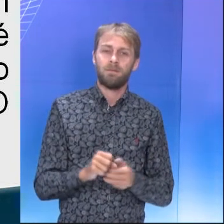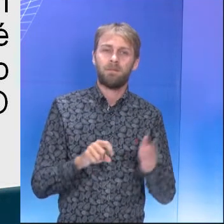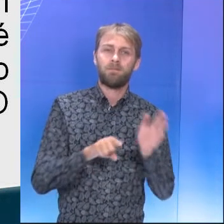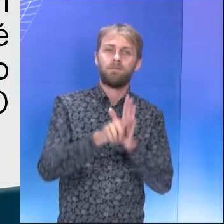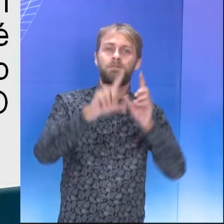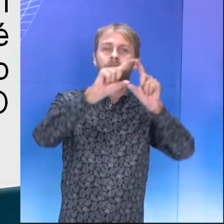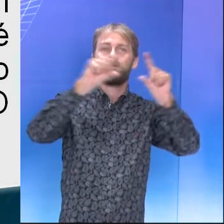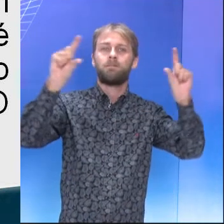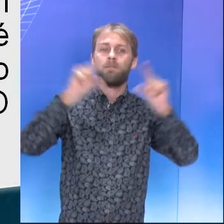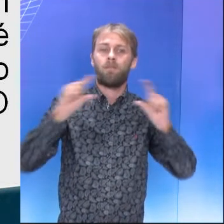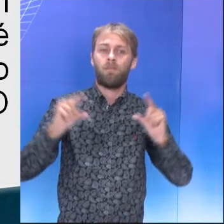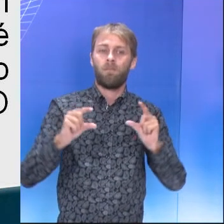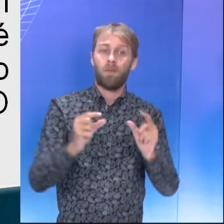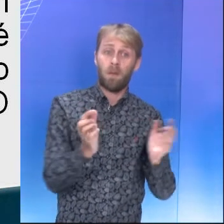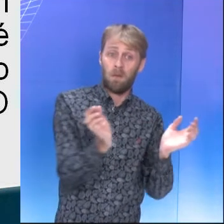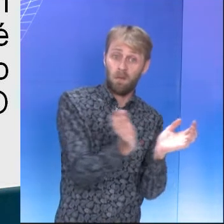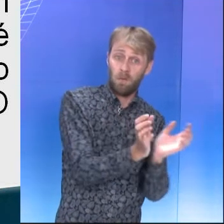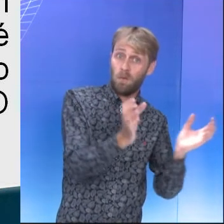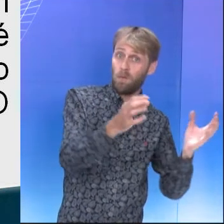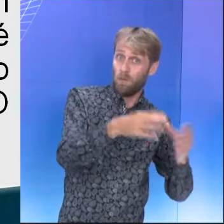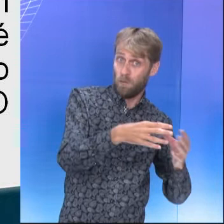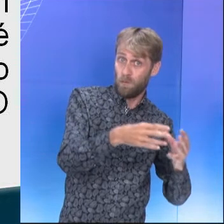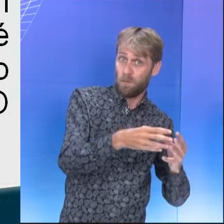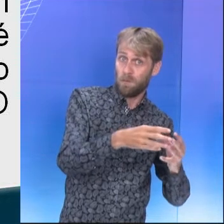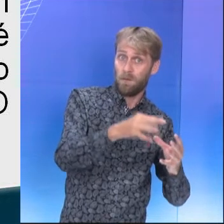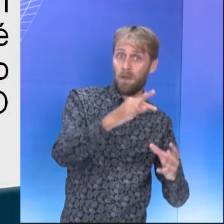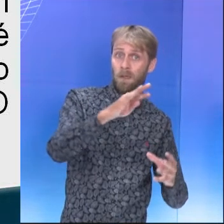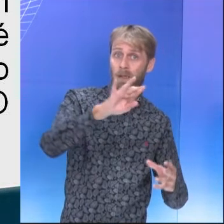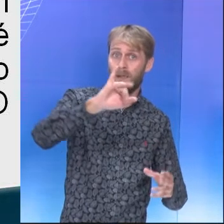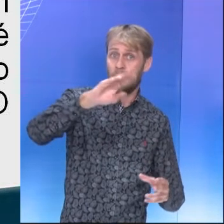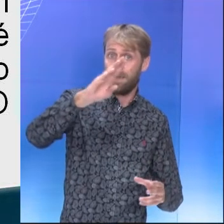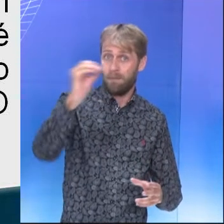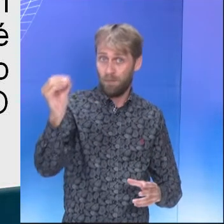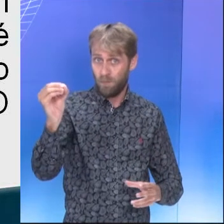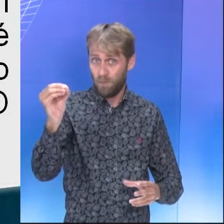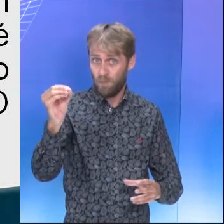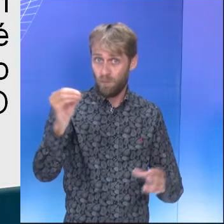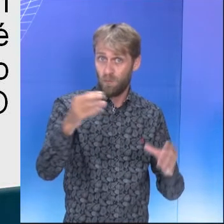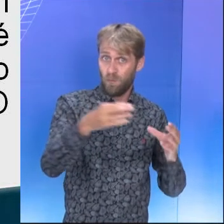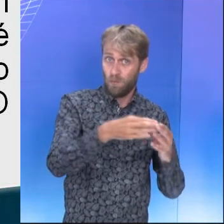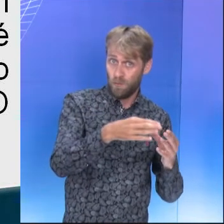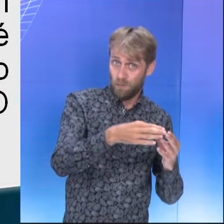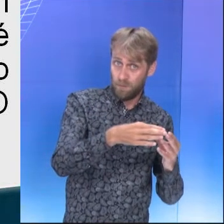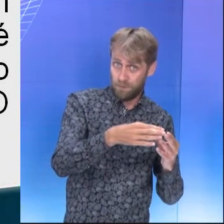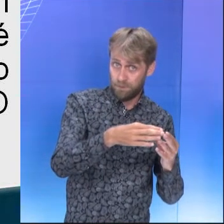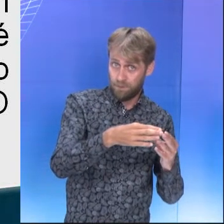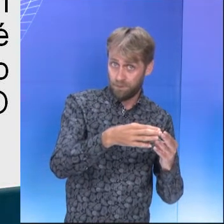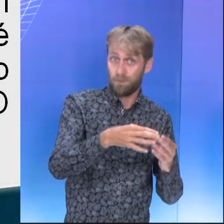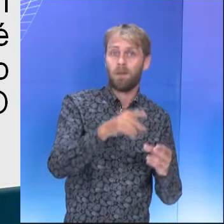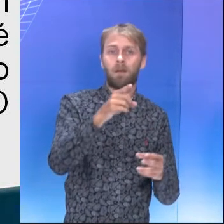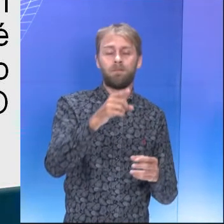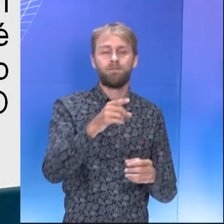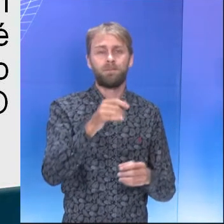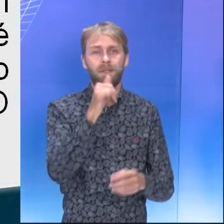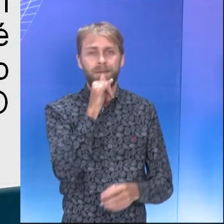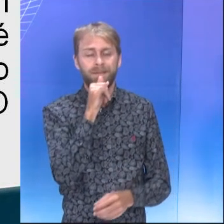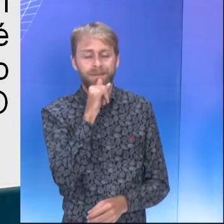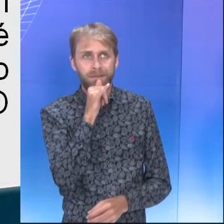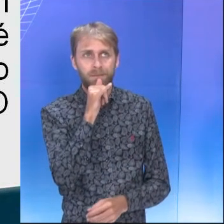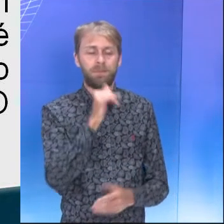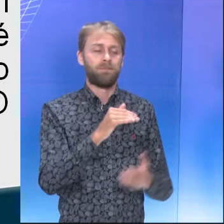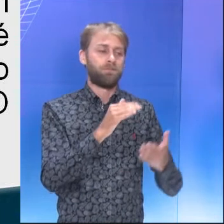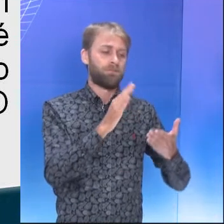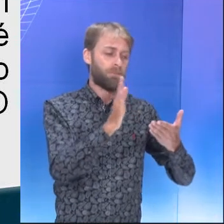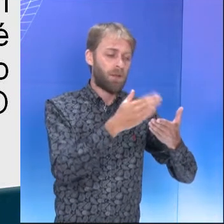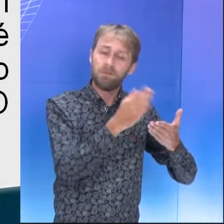enunciado assim. A tribo, e aqui eu quero fazer um parêntese, que as próprias, como vocês devem ler isso nos